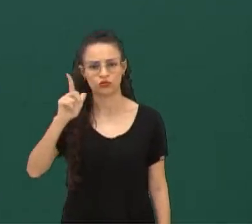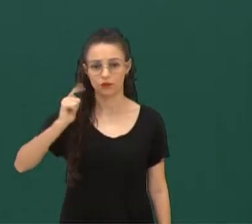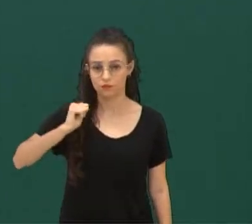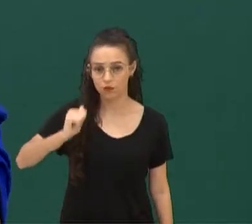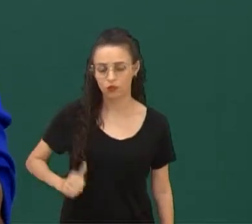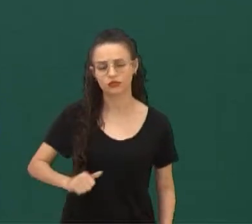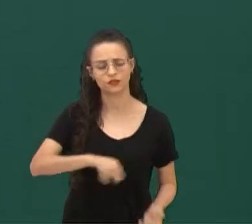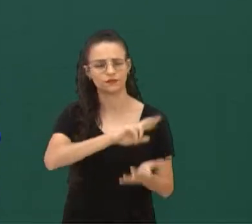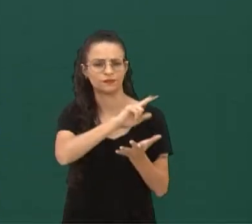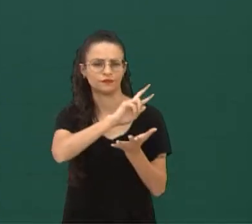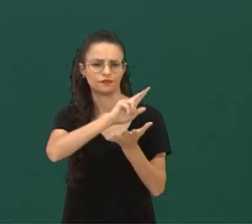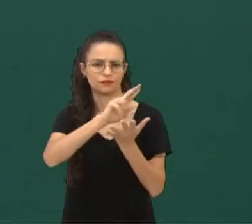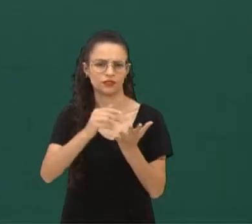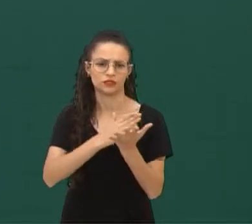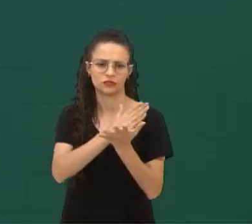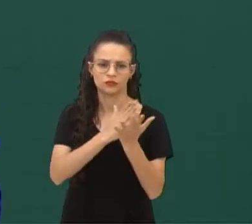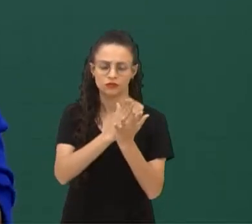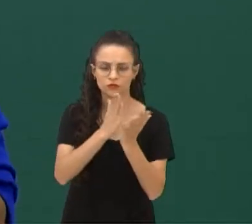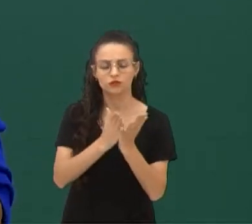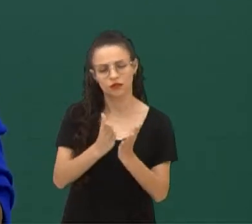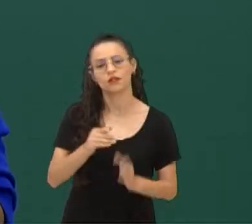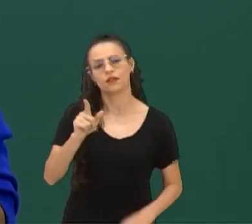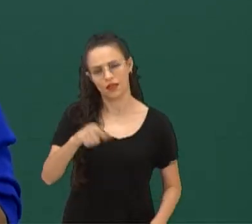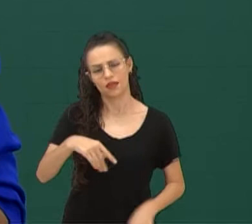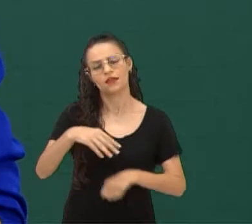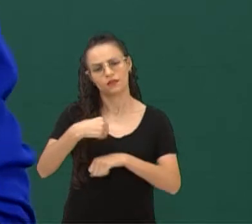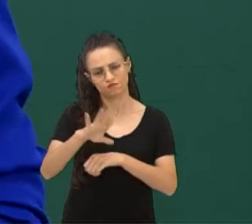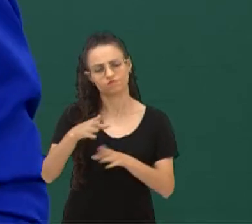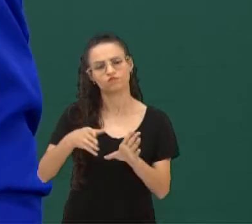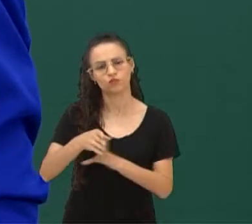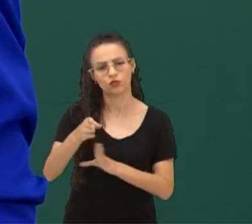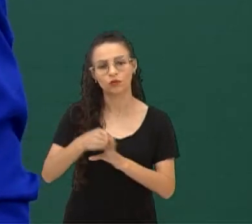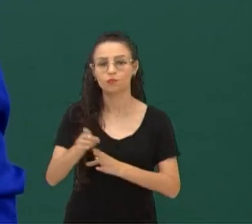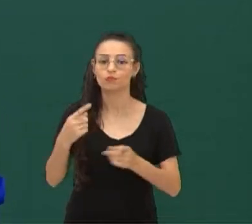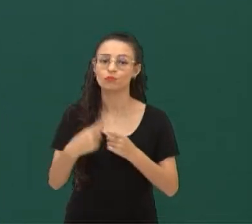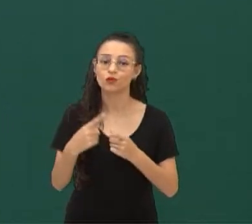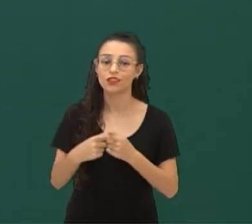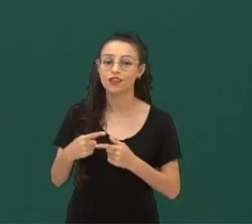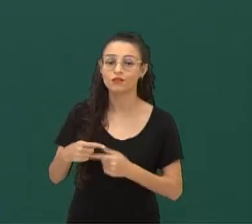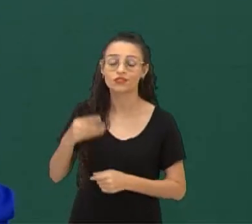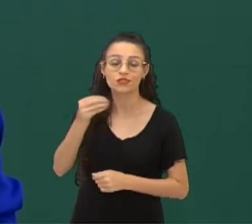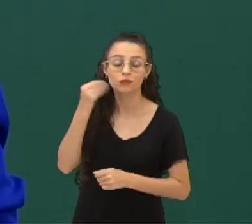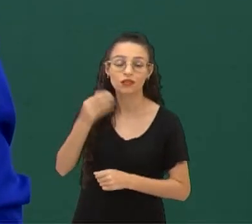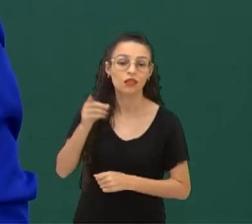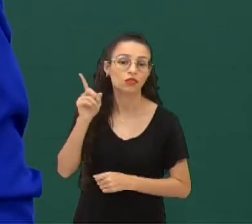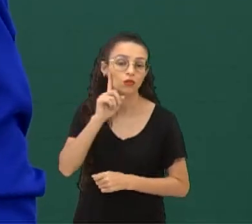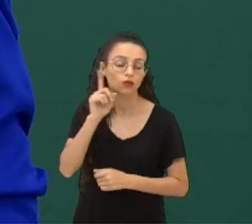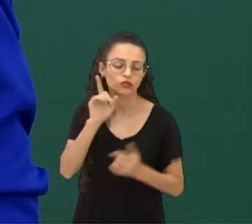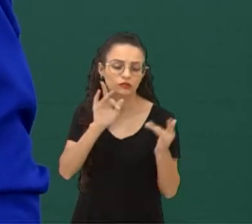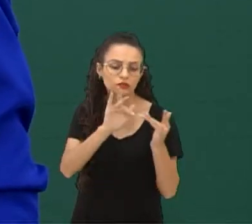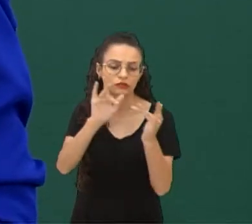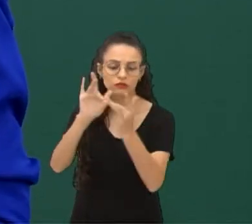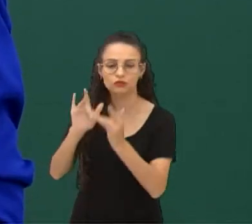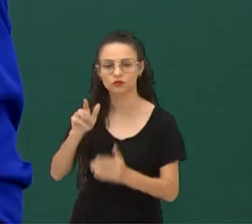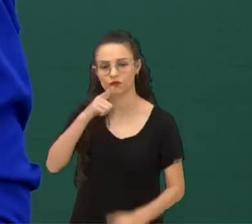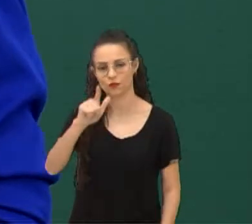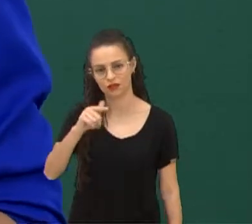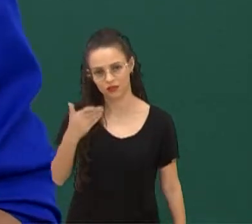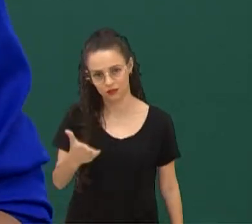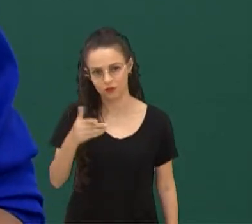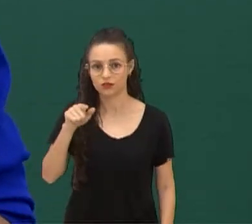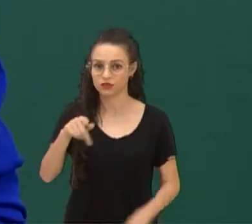enfim há várias possibilidades é super recomendável Porque você vai estar no dia a dia vivendo a língua naquele país